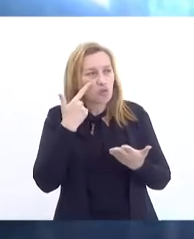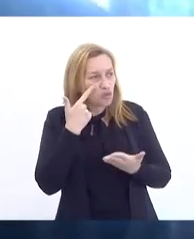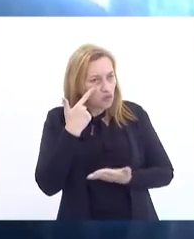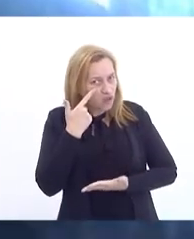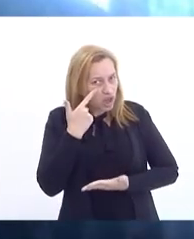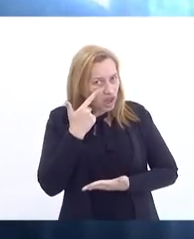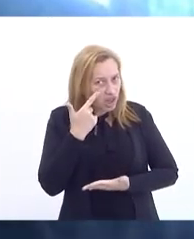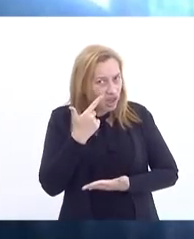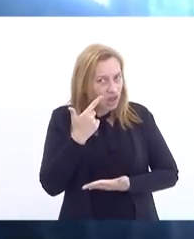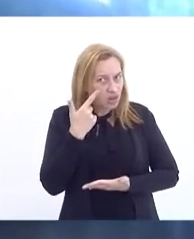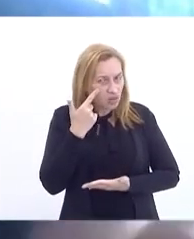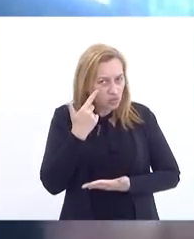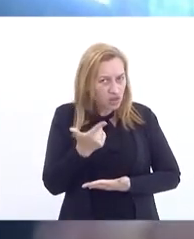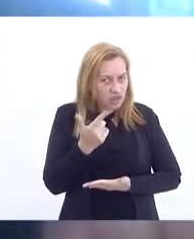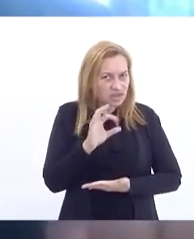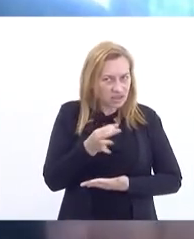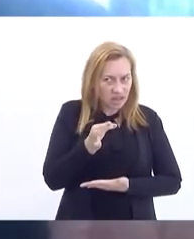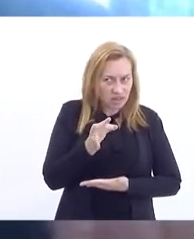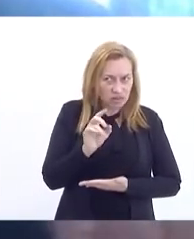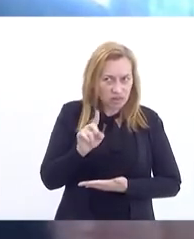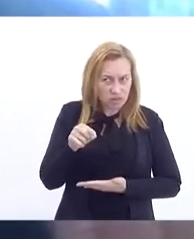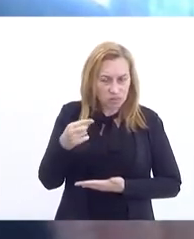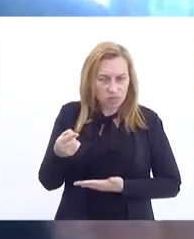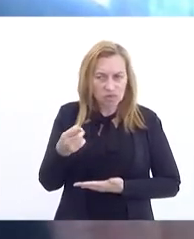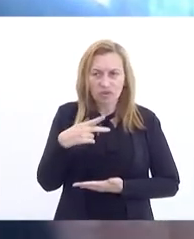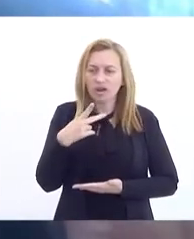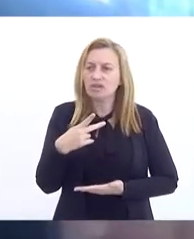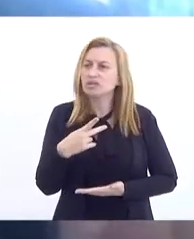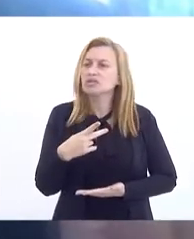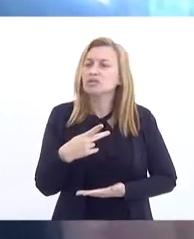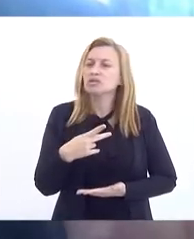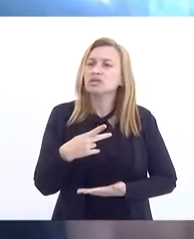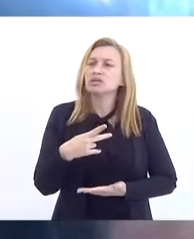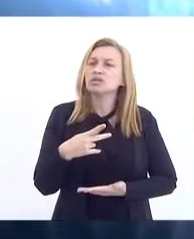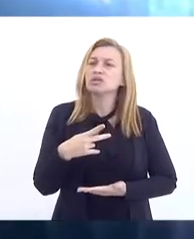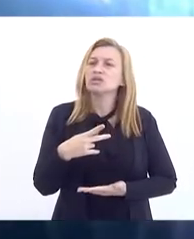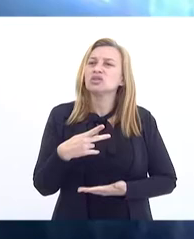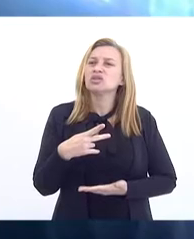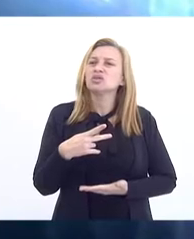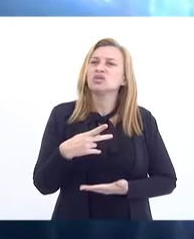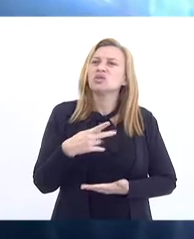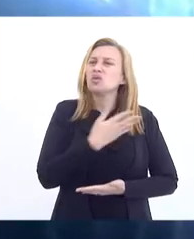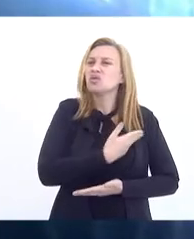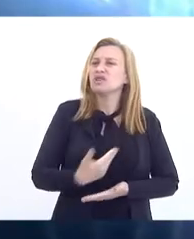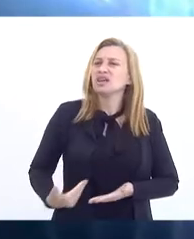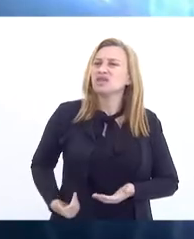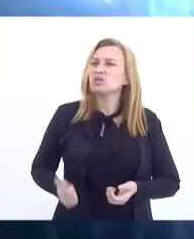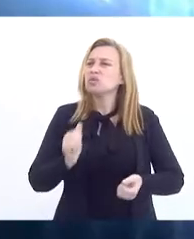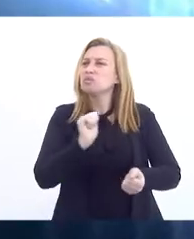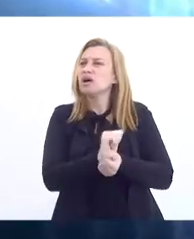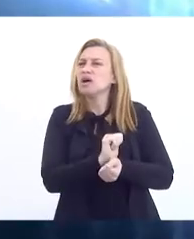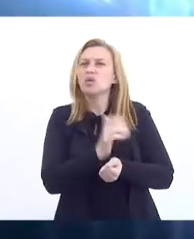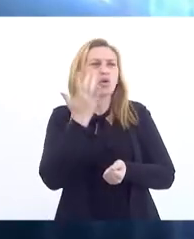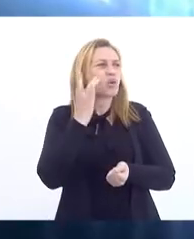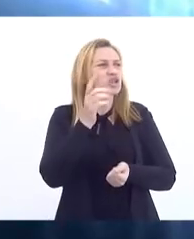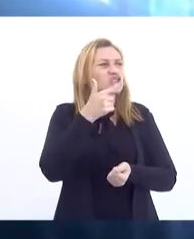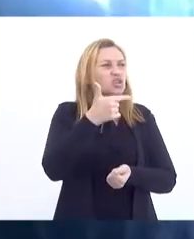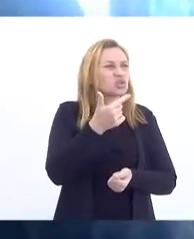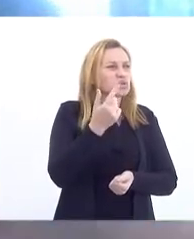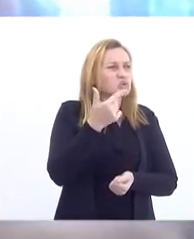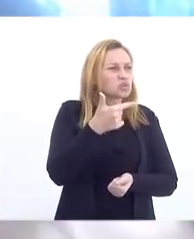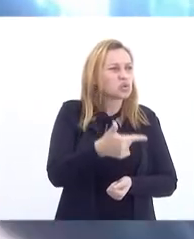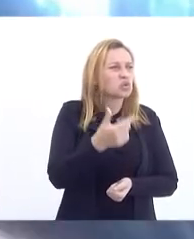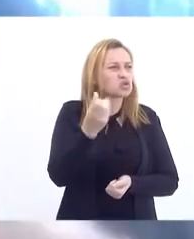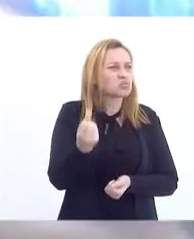ela está conflitando, se pode se complementar. Okay. O governador sancionou, eu acho que há 2 meses,